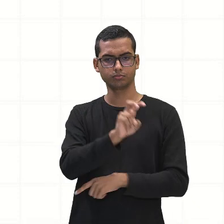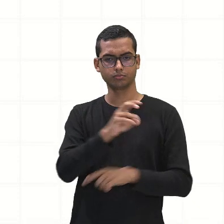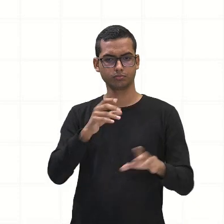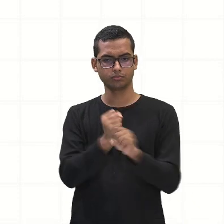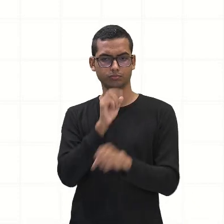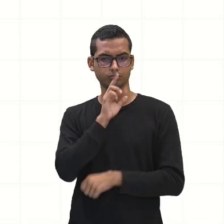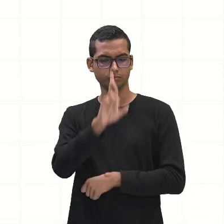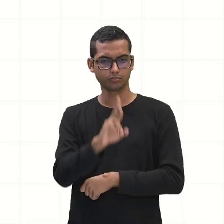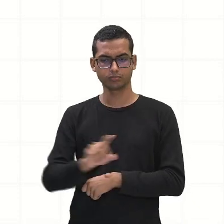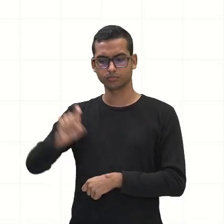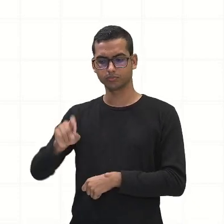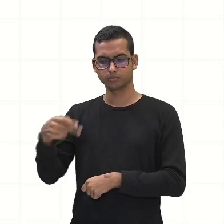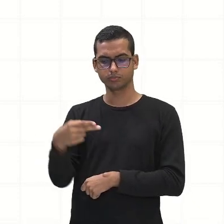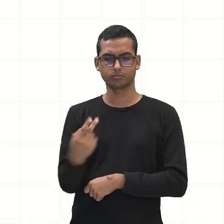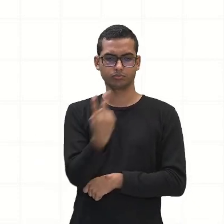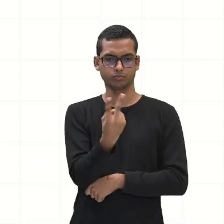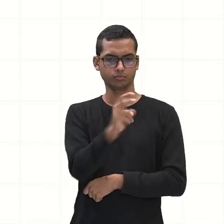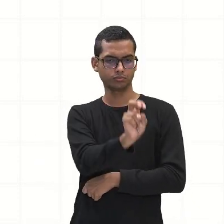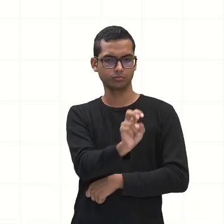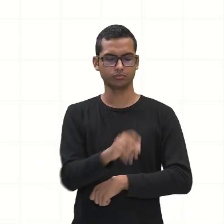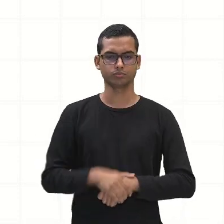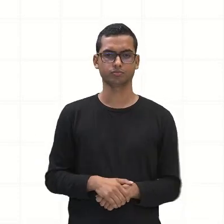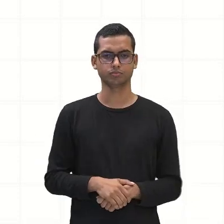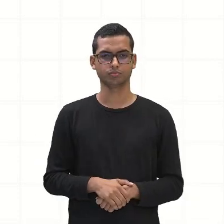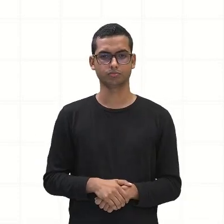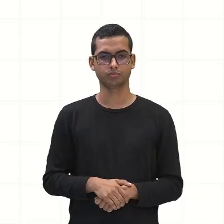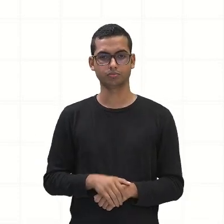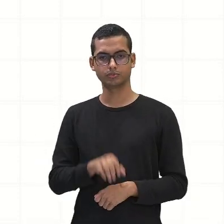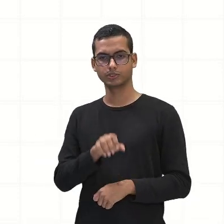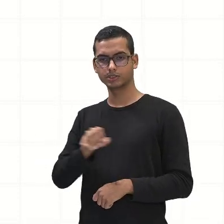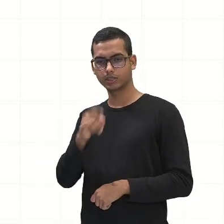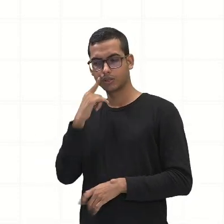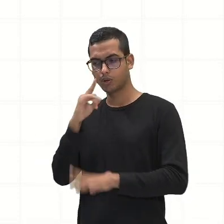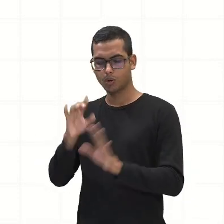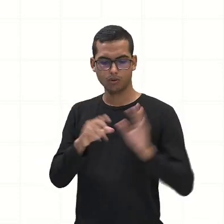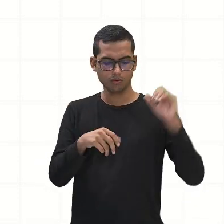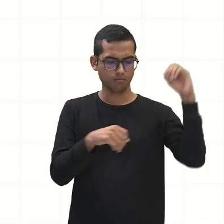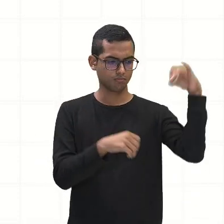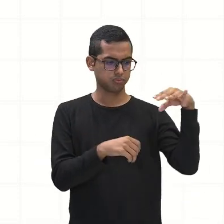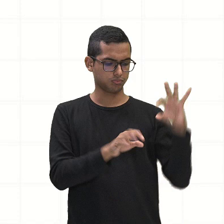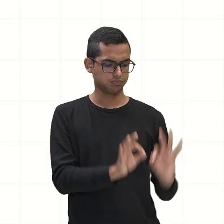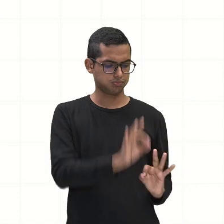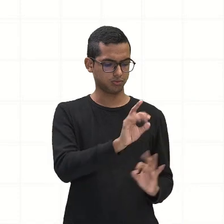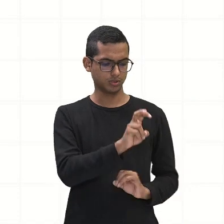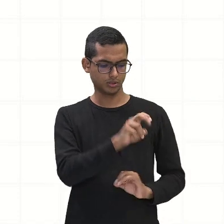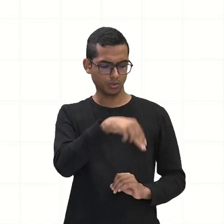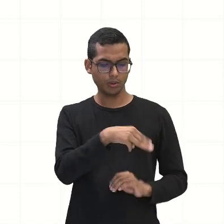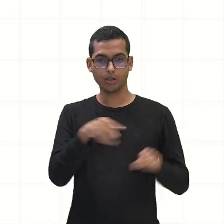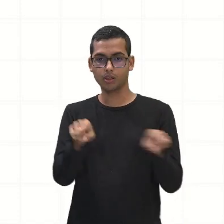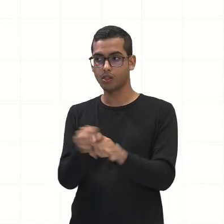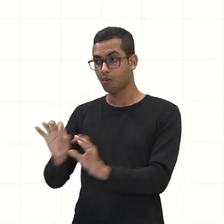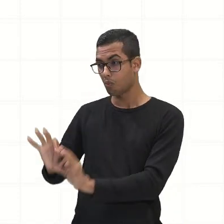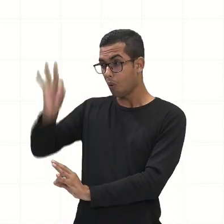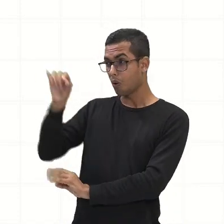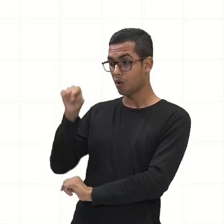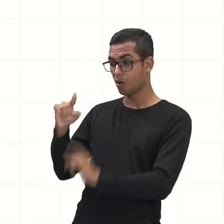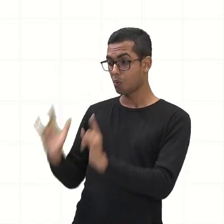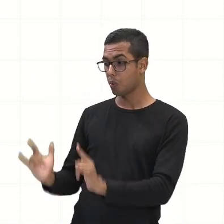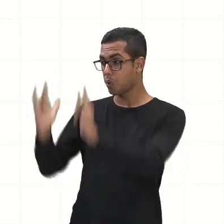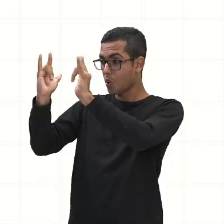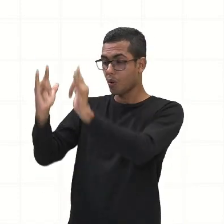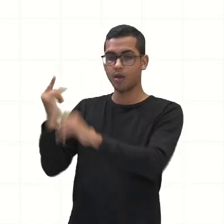Se aqui a altura do porte é 5 metros, então a altura do prédio é 25. Tudo